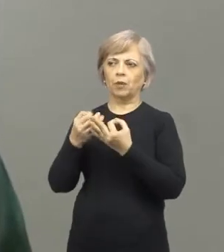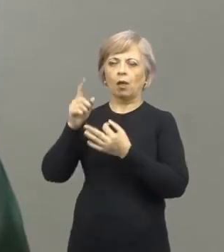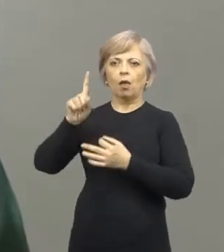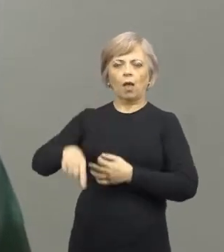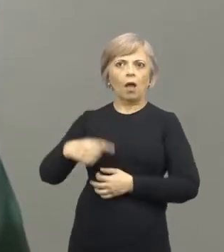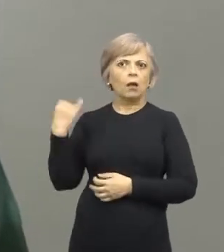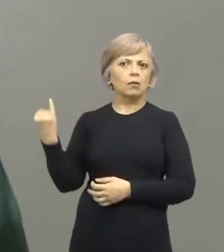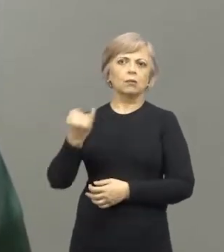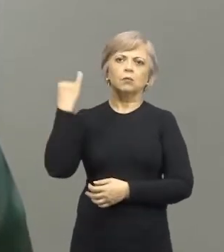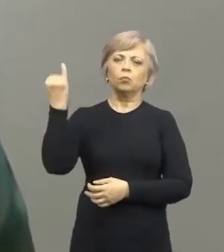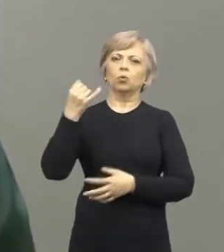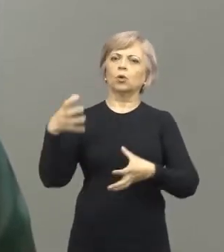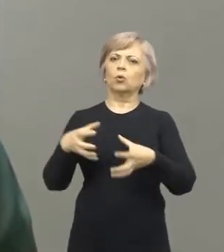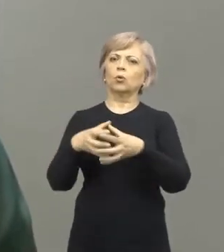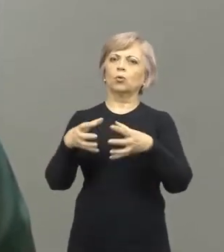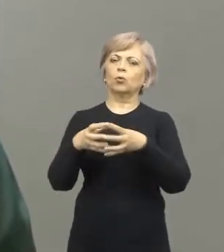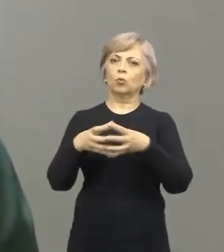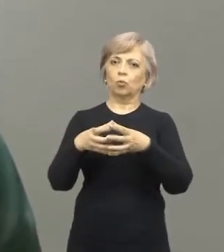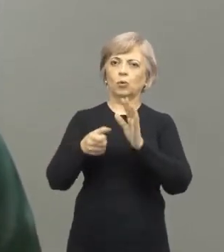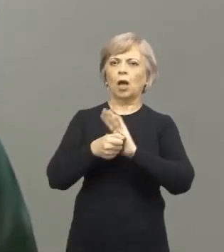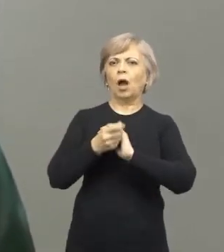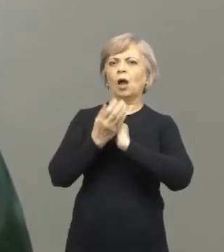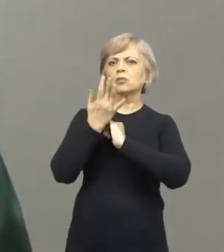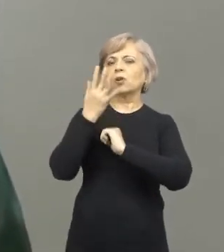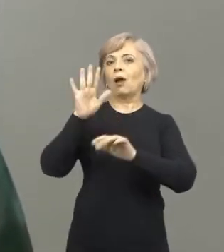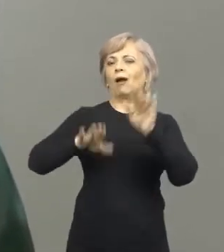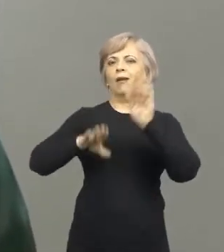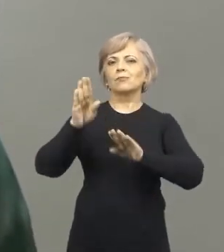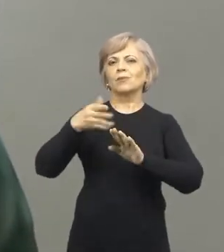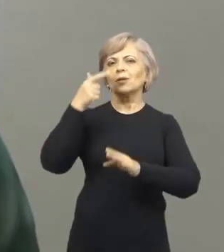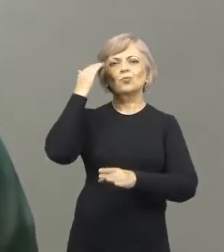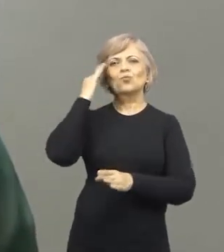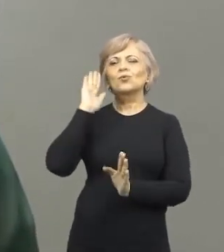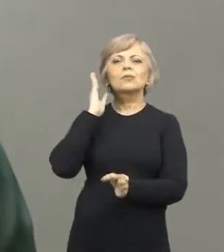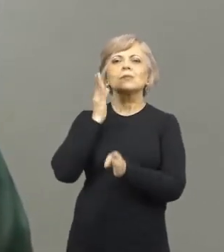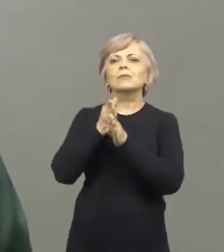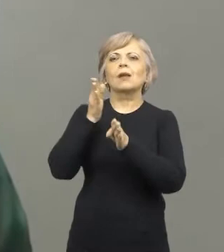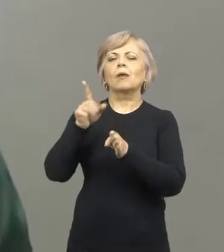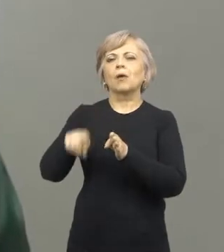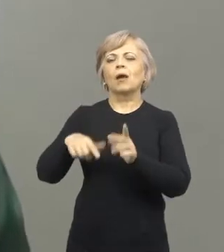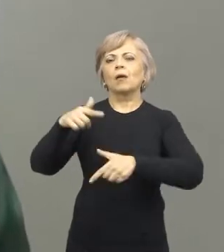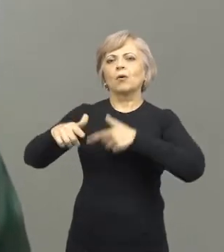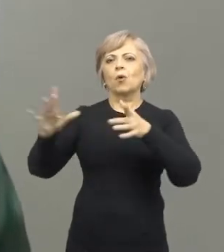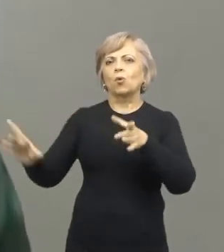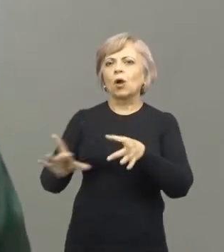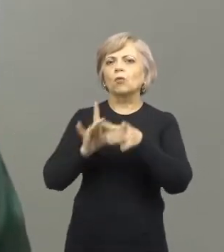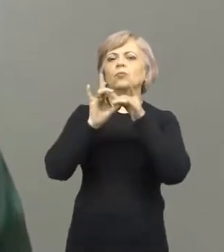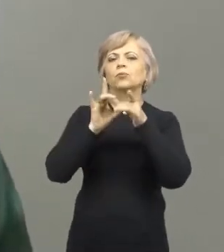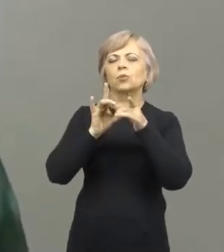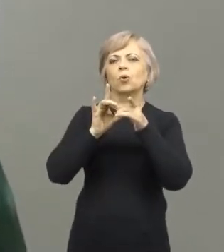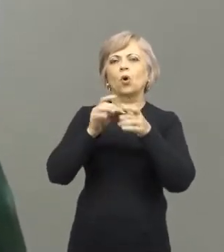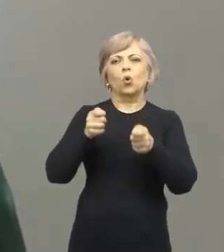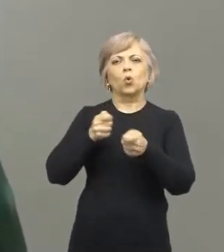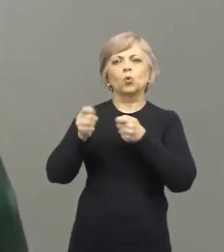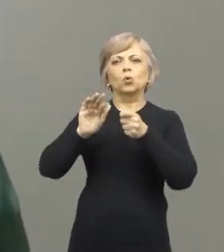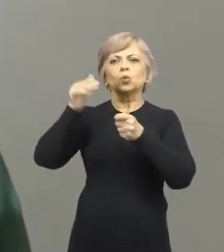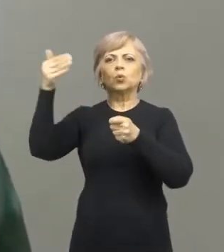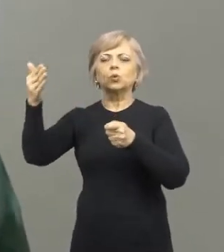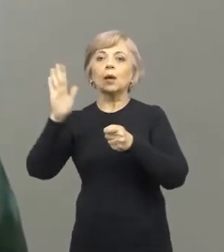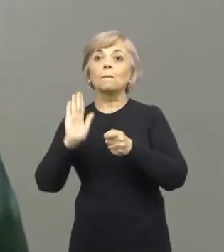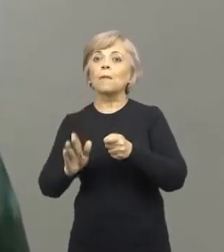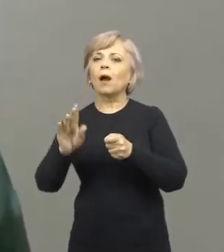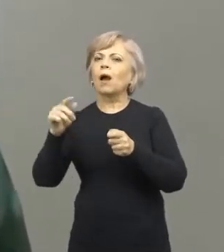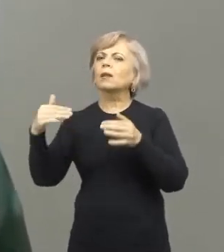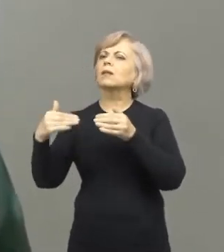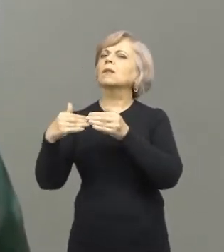ação importante do grupo, que muitas vezes não é identificada como uma atuação ligada ao controle externo, mas tangencia